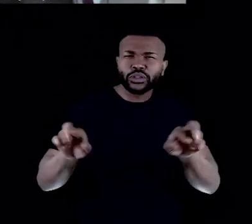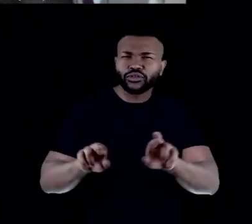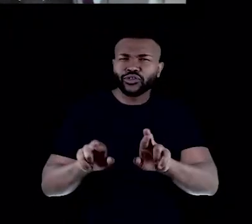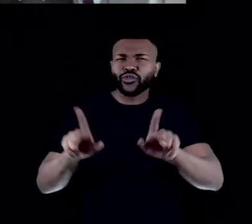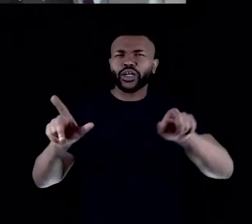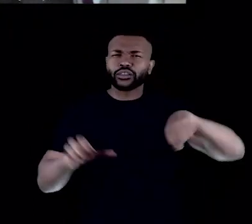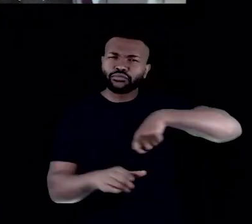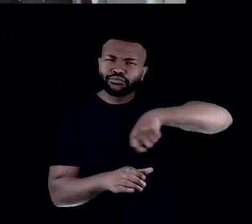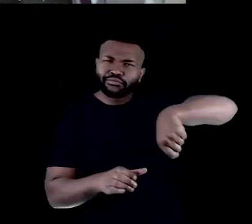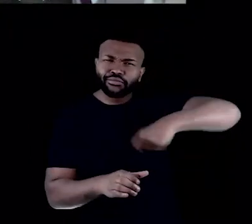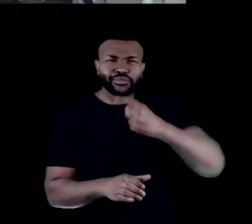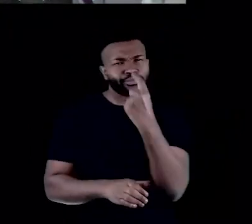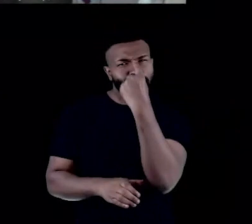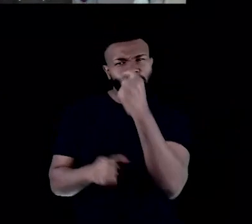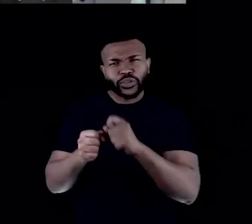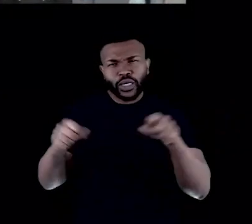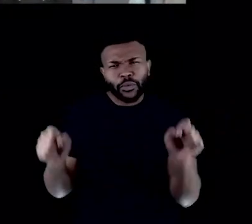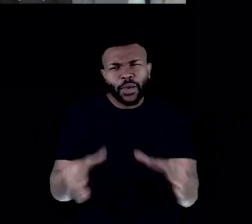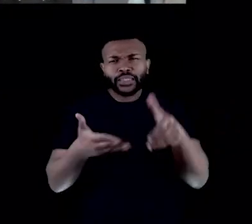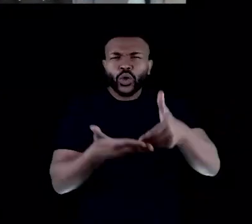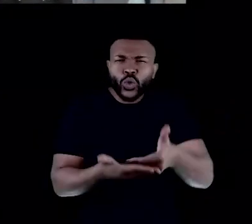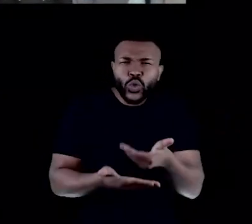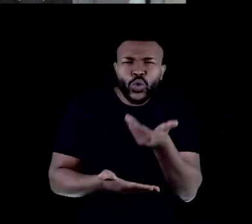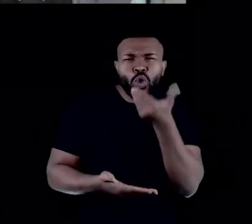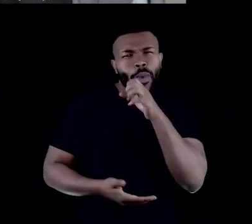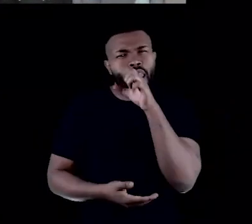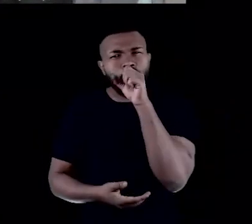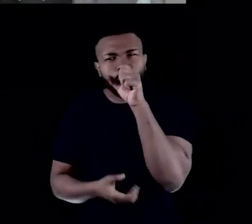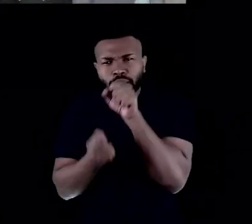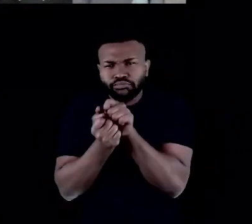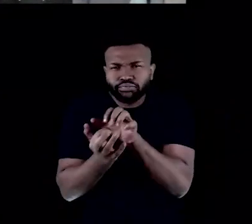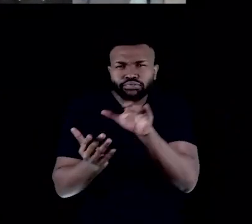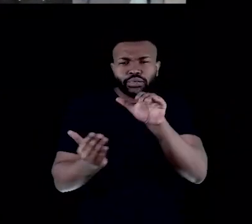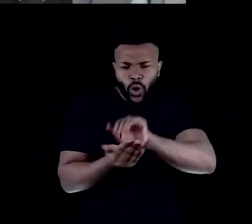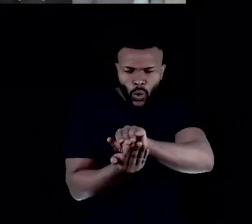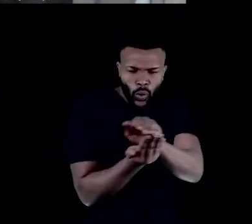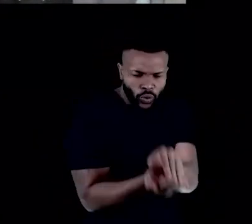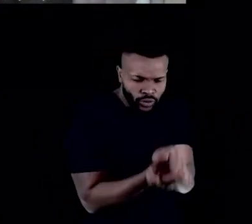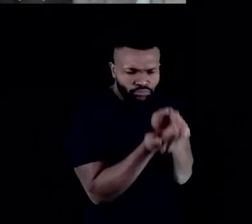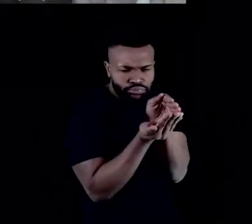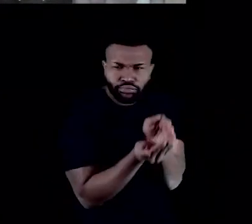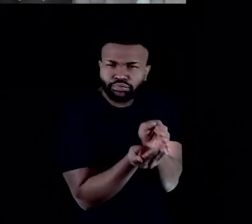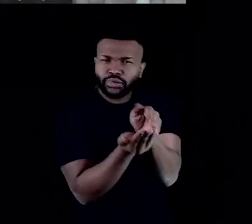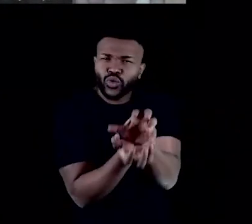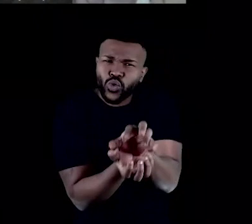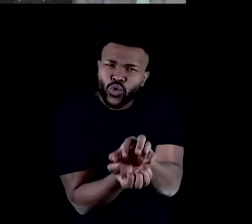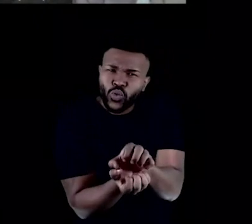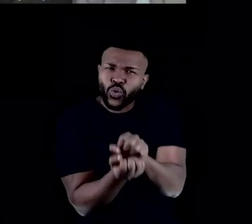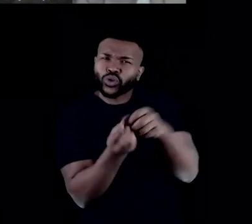canção esdrúxula. Poções da bruxa, mágica canja laranja, borbulhando brilhantes conchas